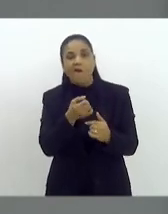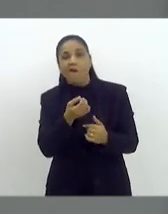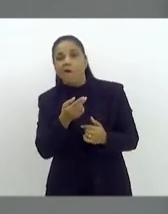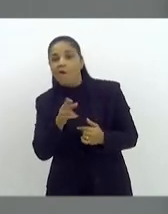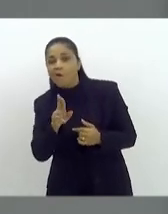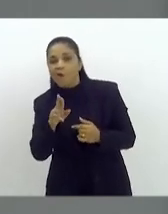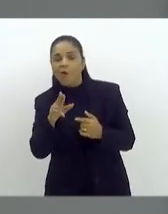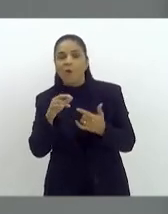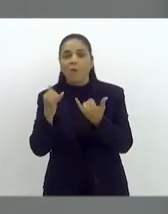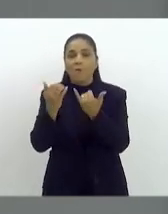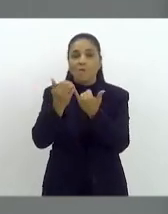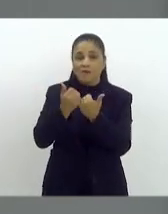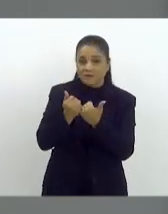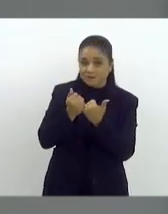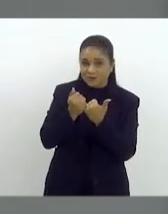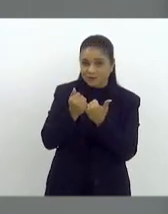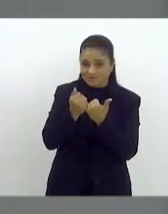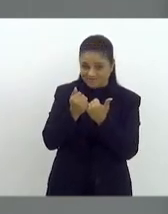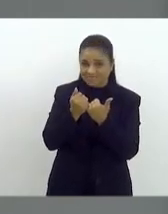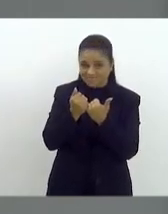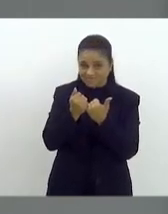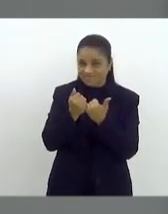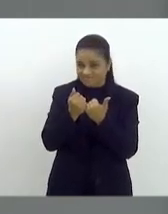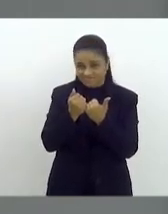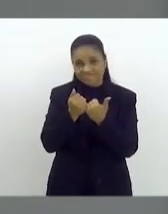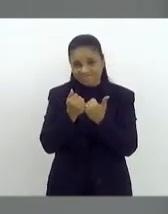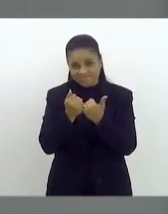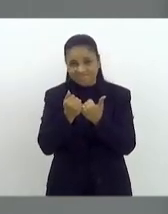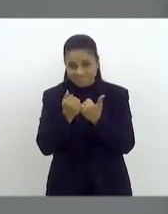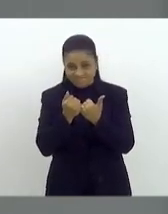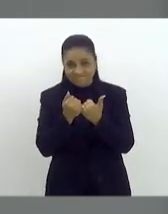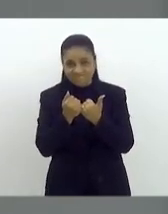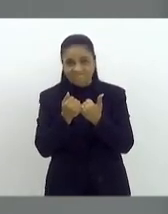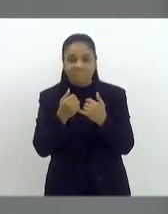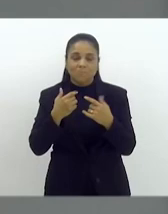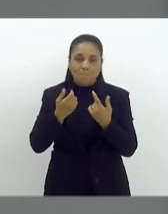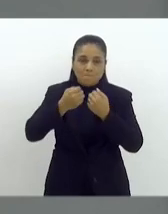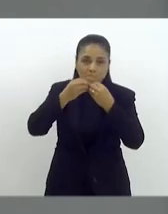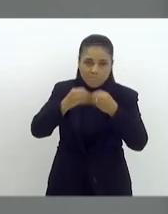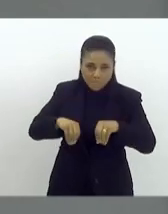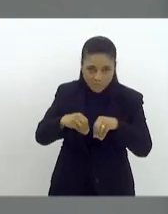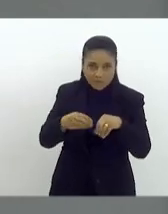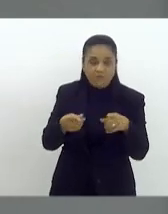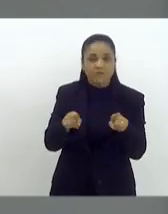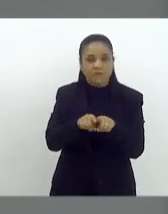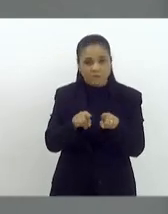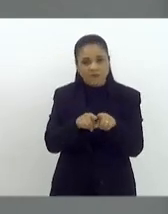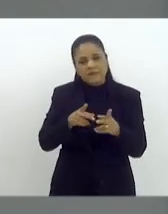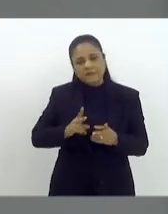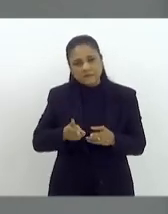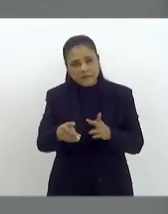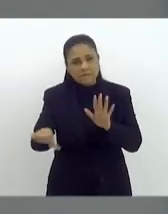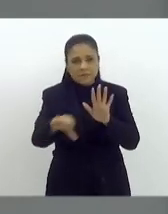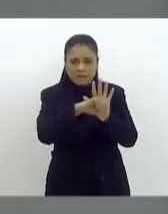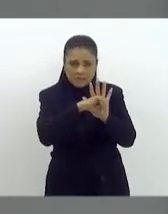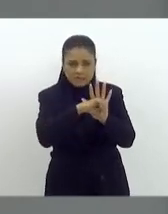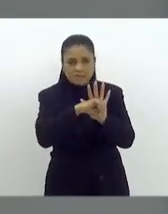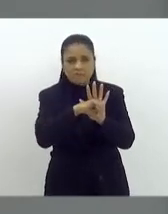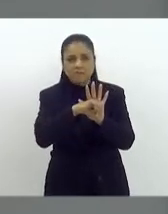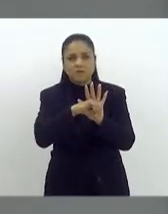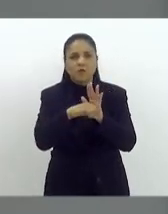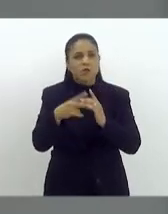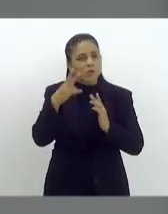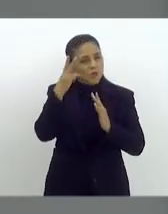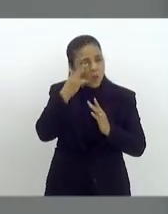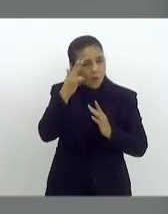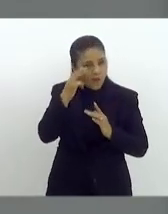delitos patrimoniais né E aí a gente percebe que desde sempre né a gente tem os delitos ditos comuns Ou seja que